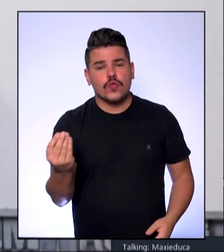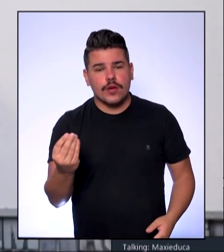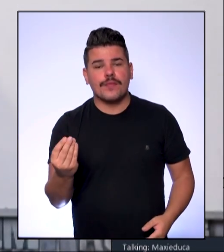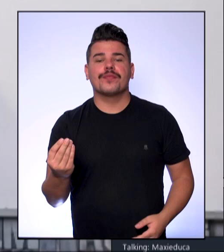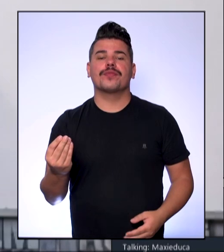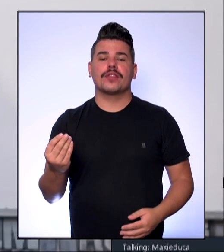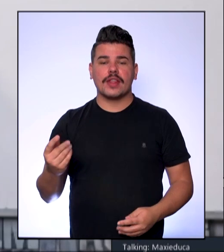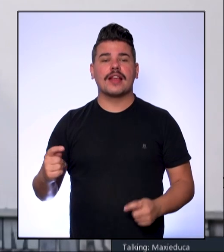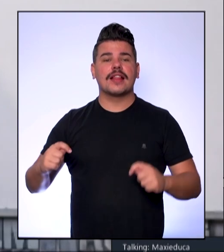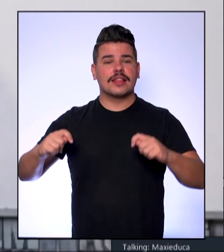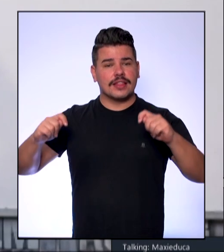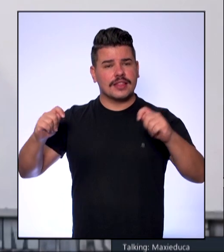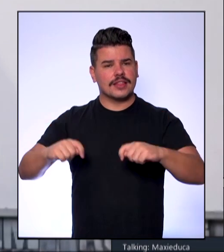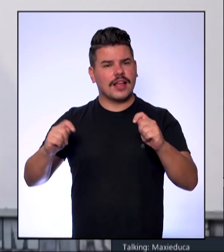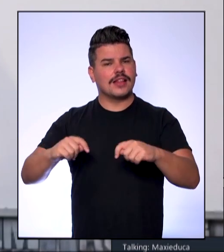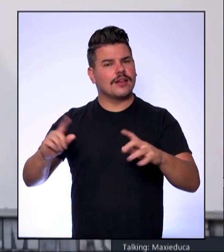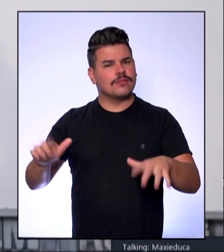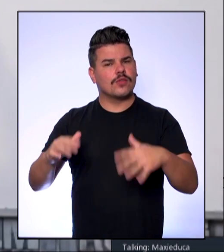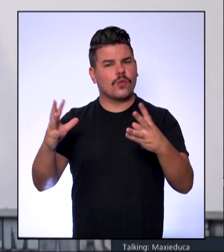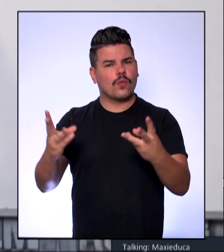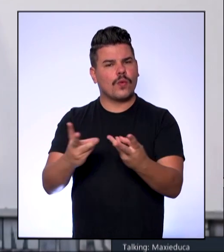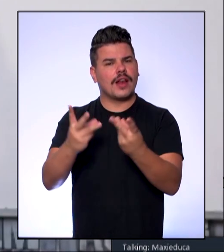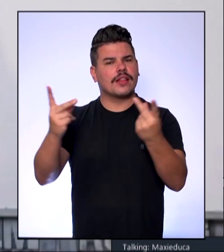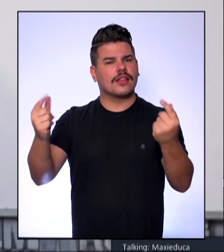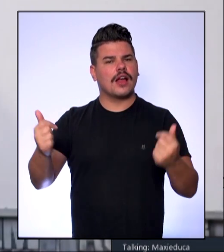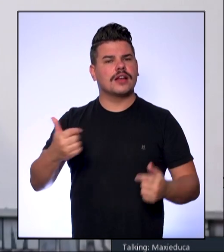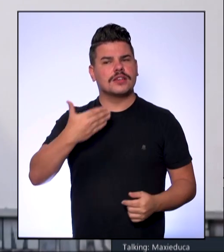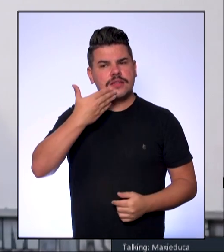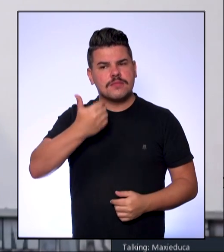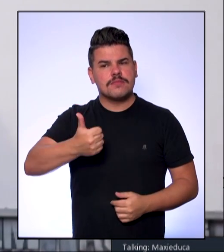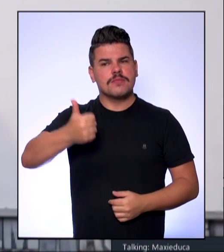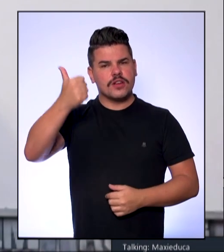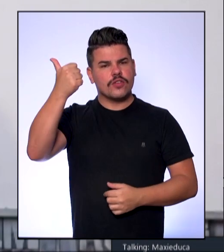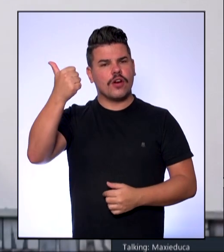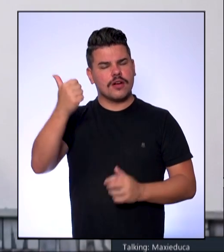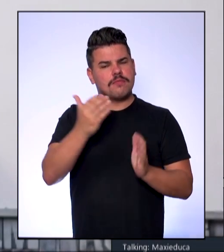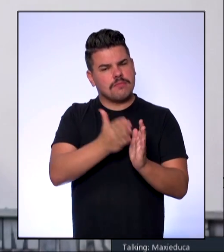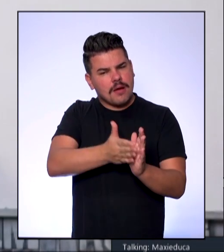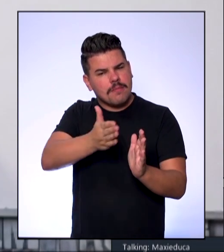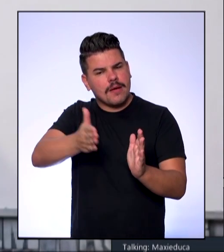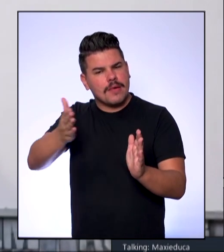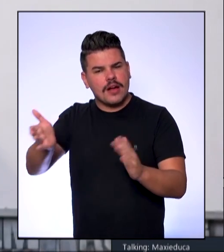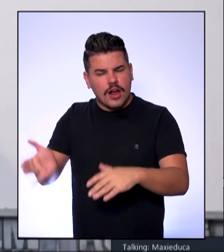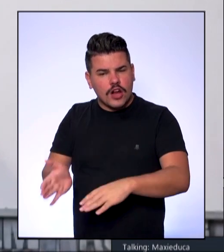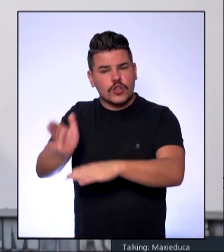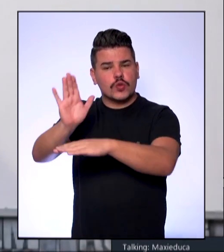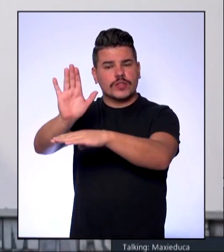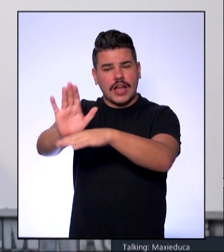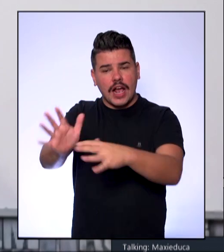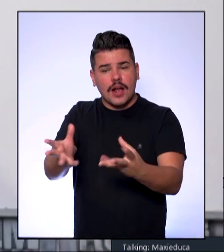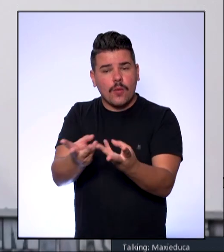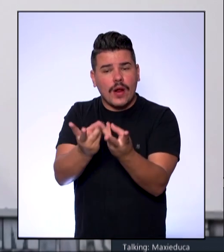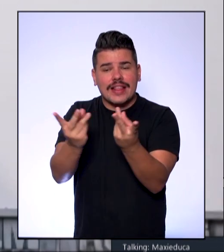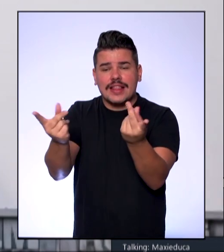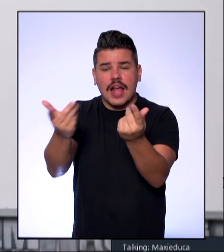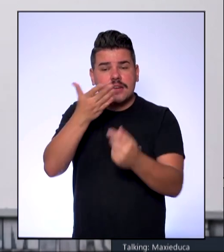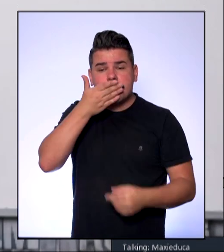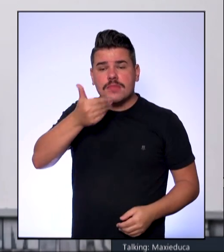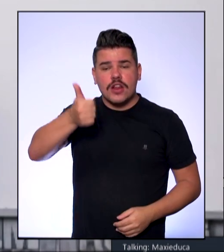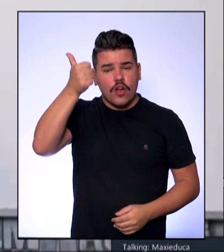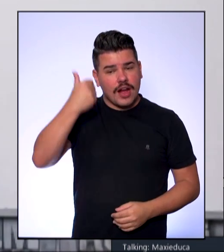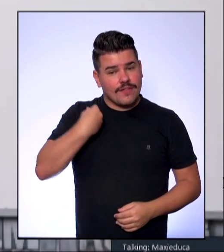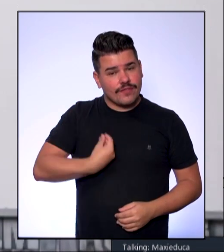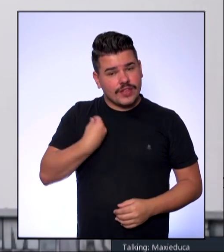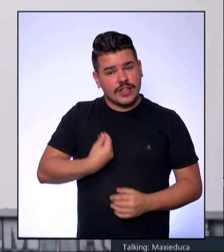Gerar aqui maior qualidade de vida, ok? Muito interessante pensar isso.